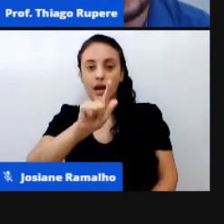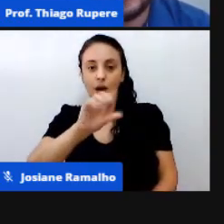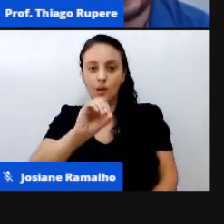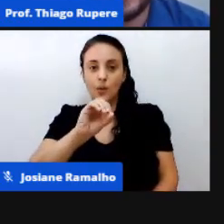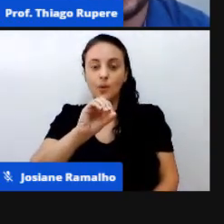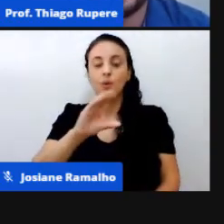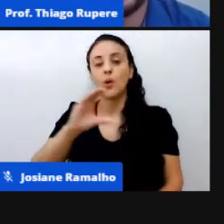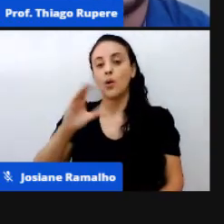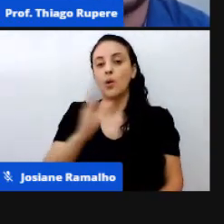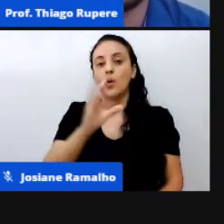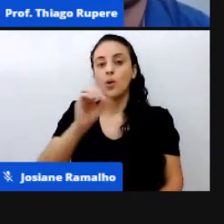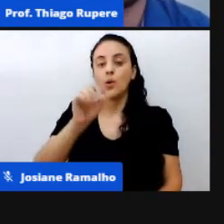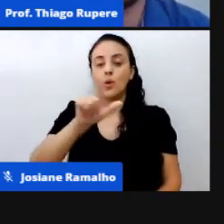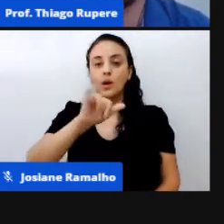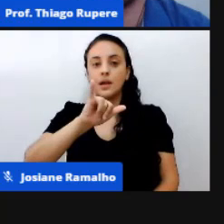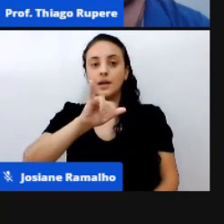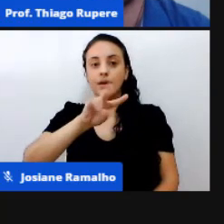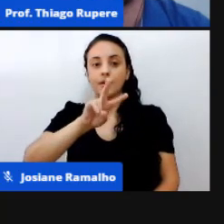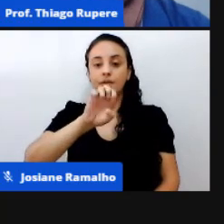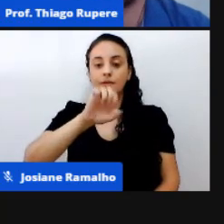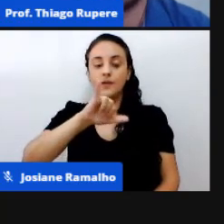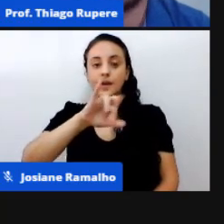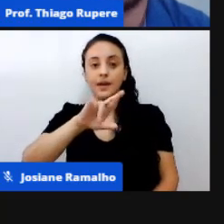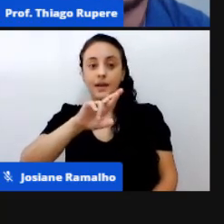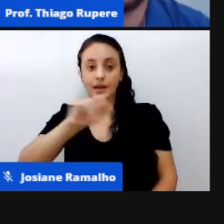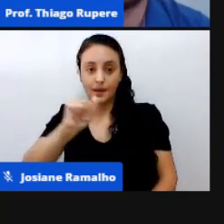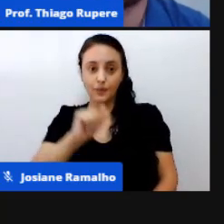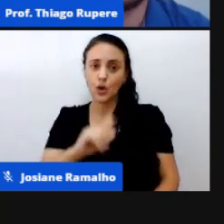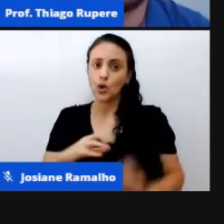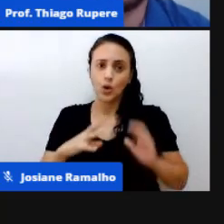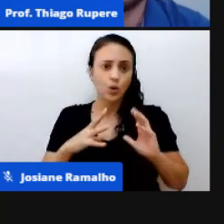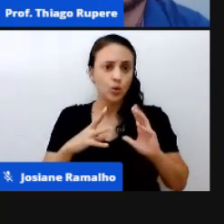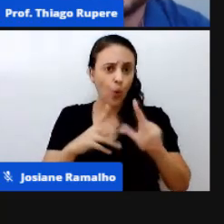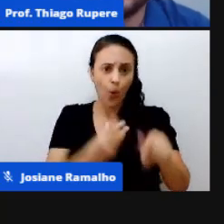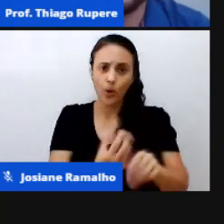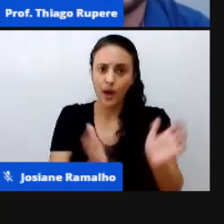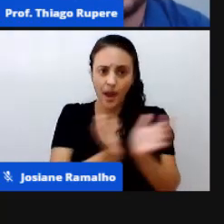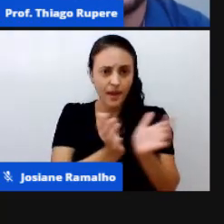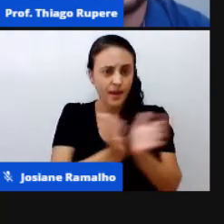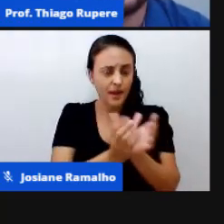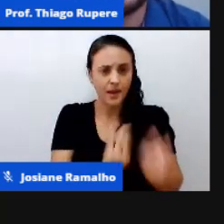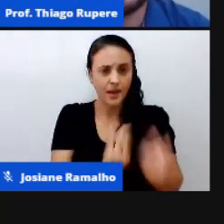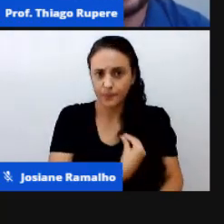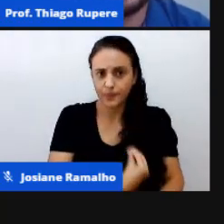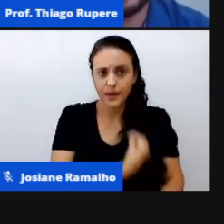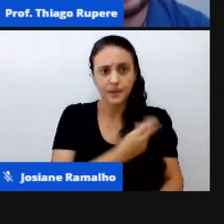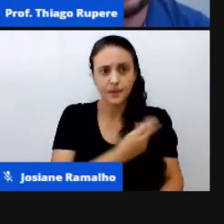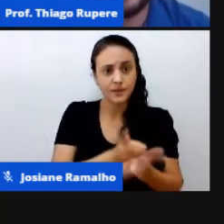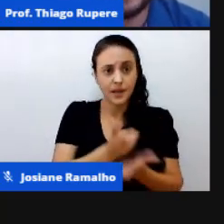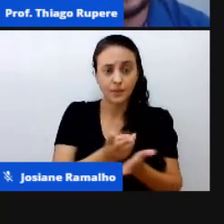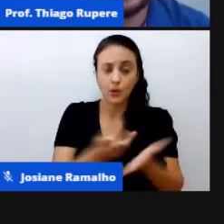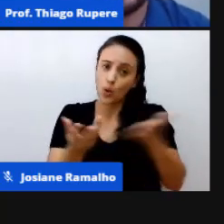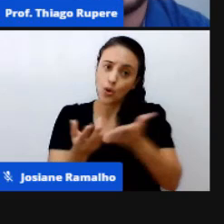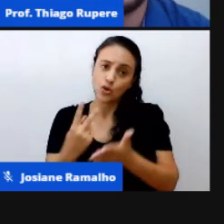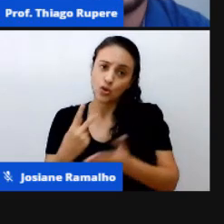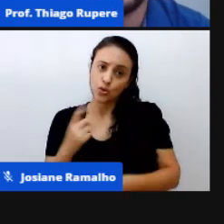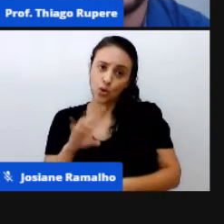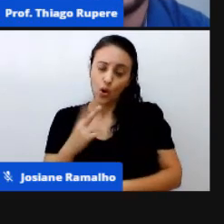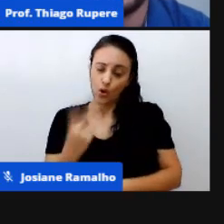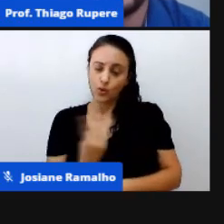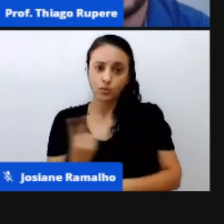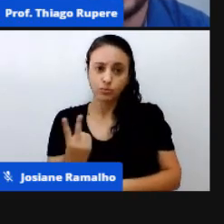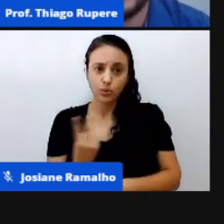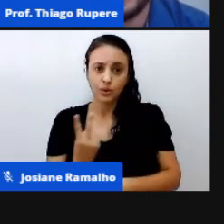dois na apresentação, mas todos estarão à disposição, todos os colegas que eu mencionei,